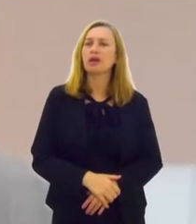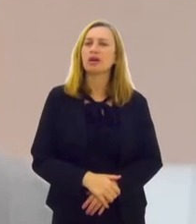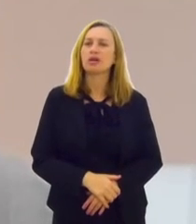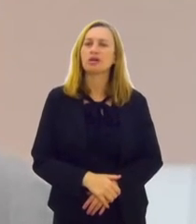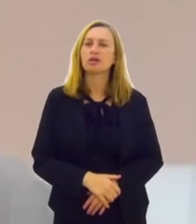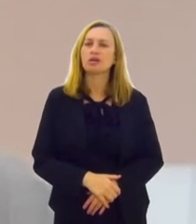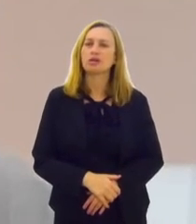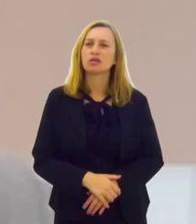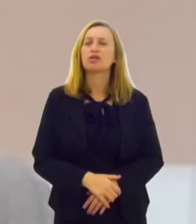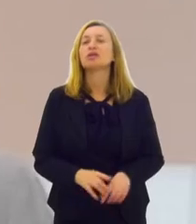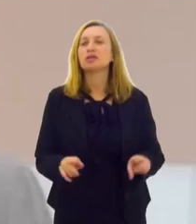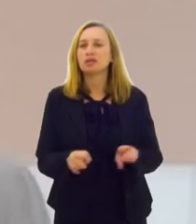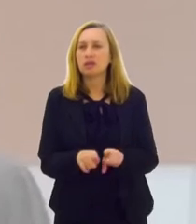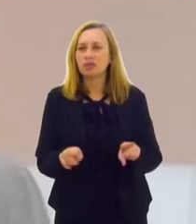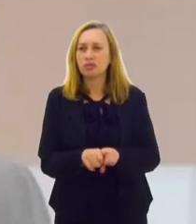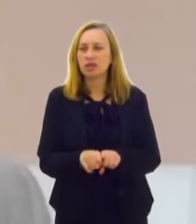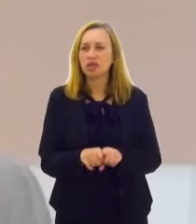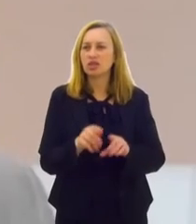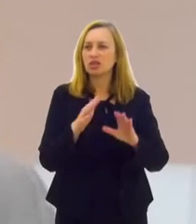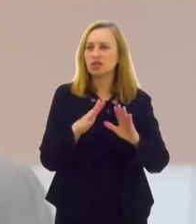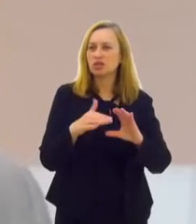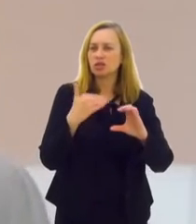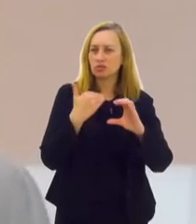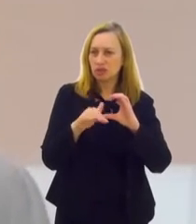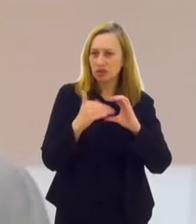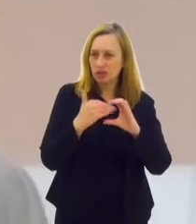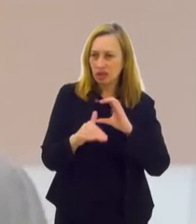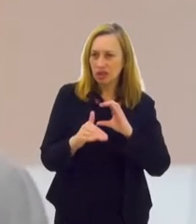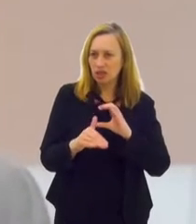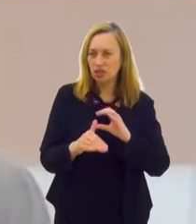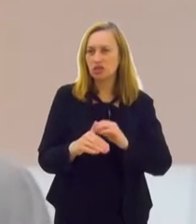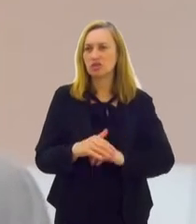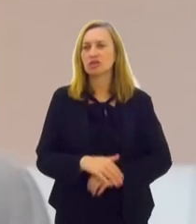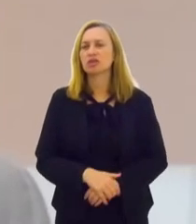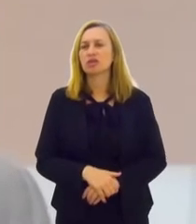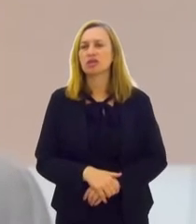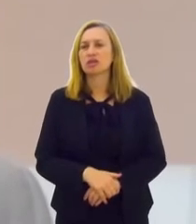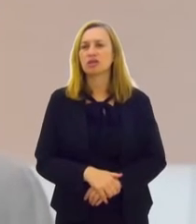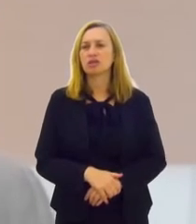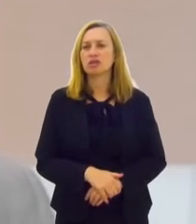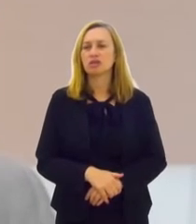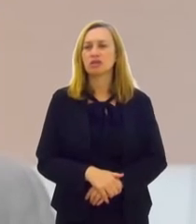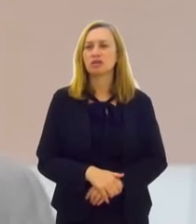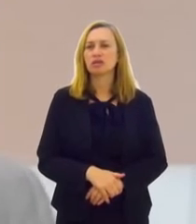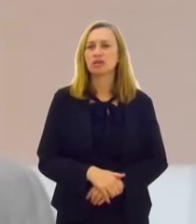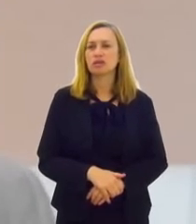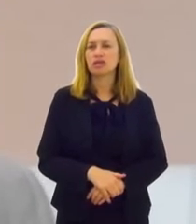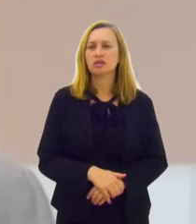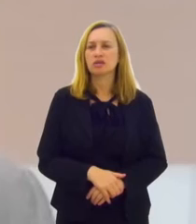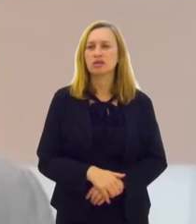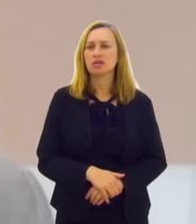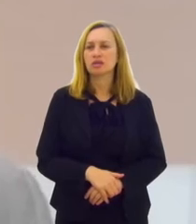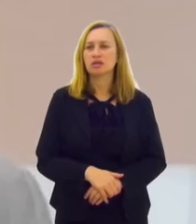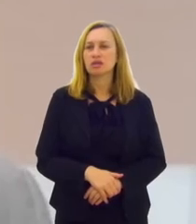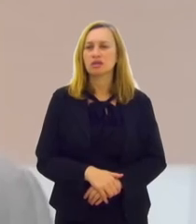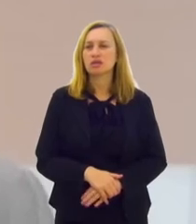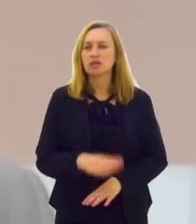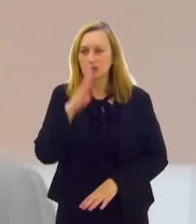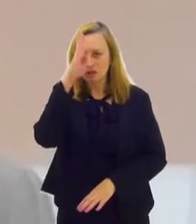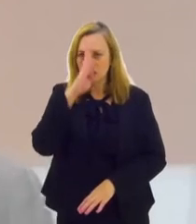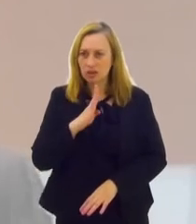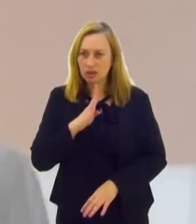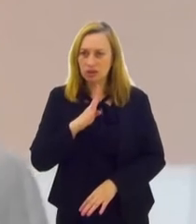que pode também ser feita por meio de mensagens eletrônicas para endereços que